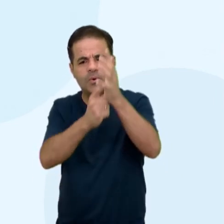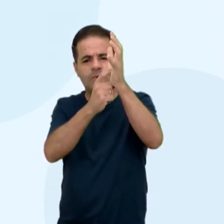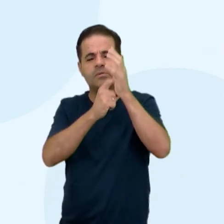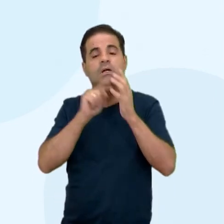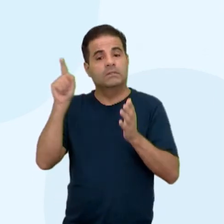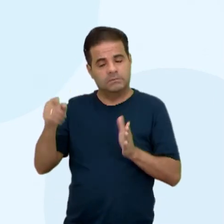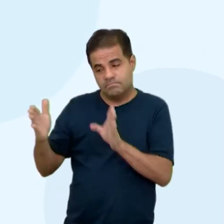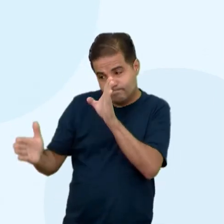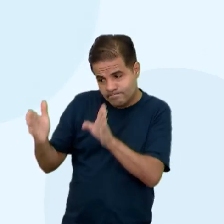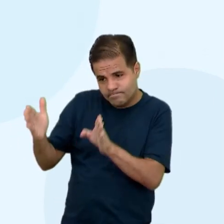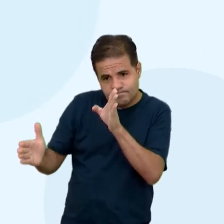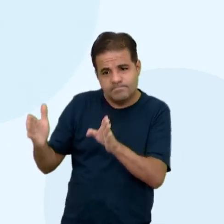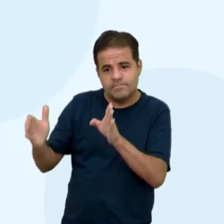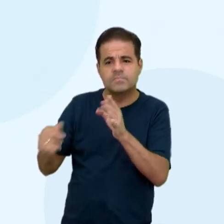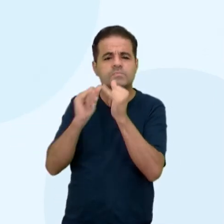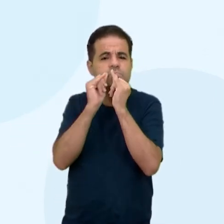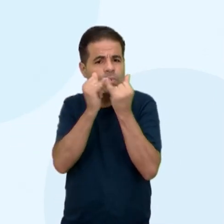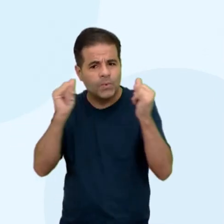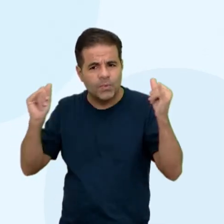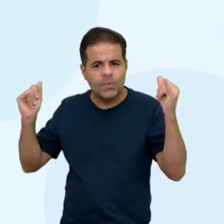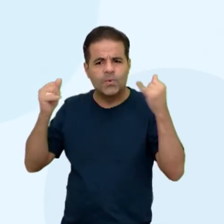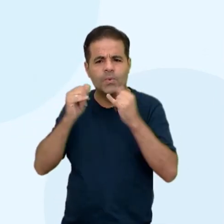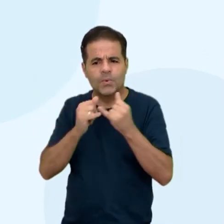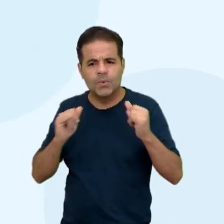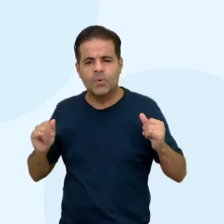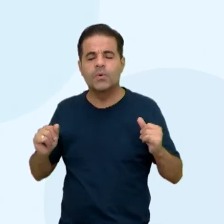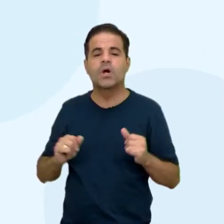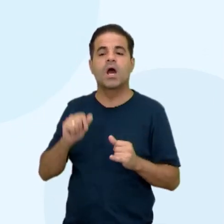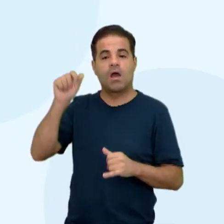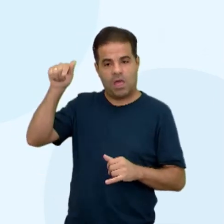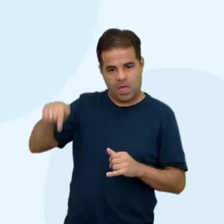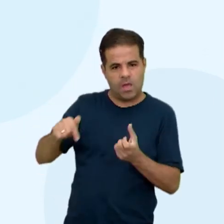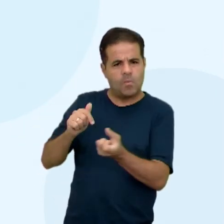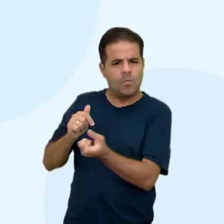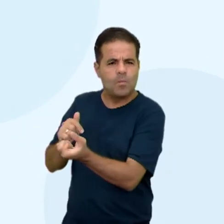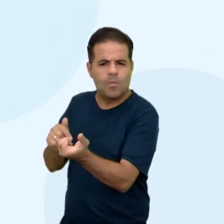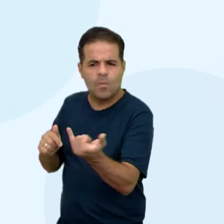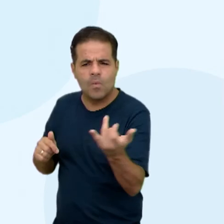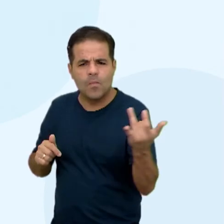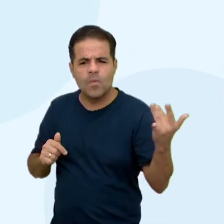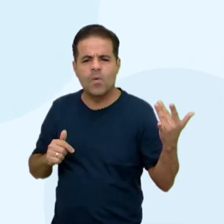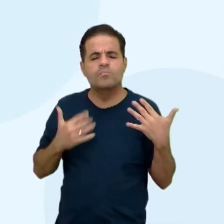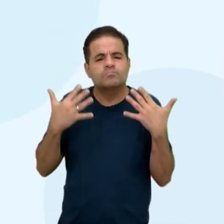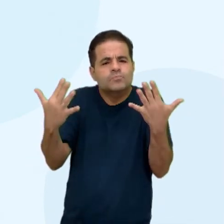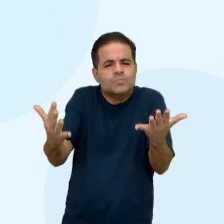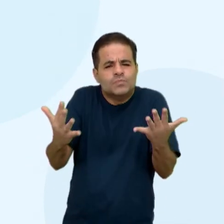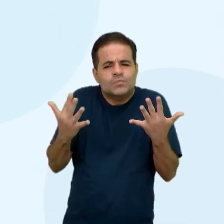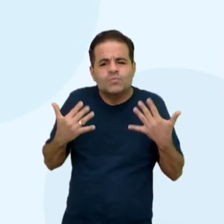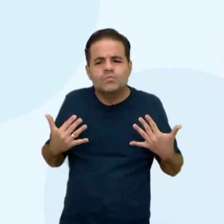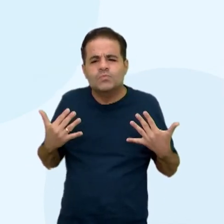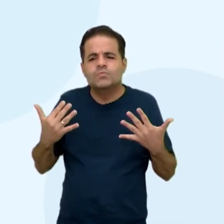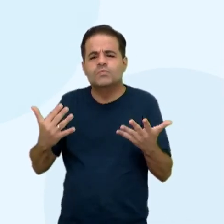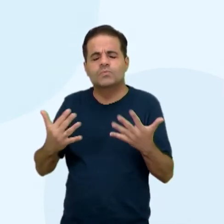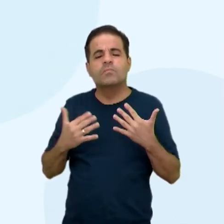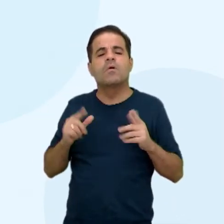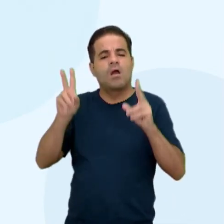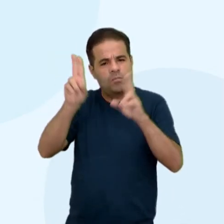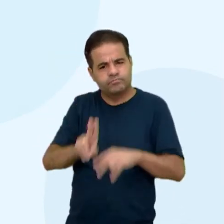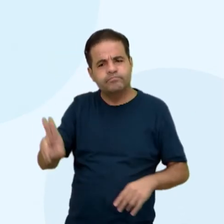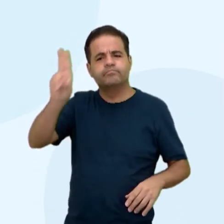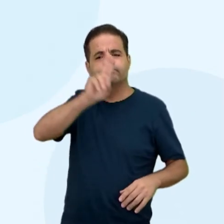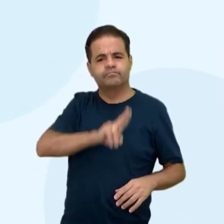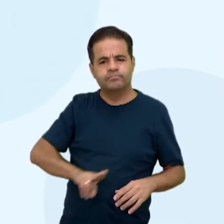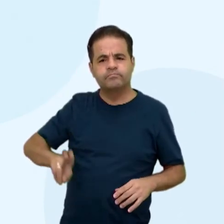Parte dessa energia, que eu vou colocar aqui Q de quantidade de calor, parte dessa quantidade de calor é